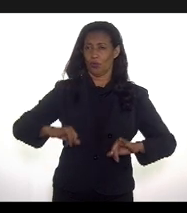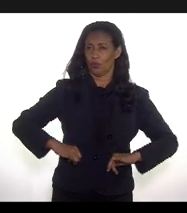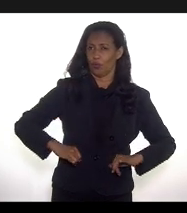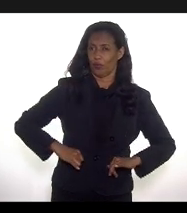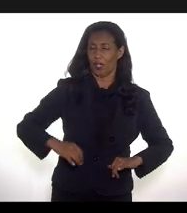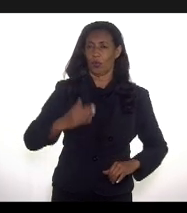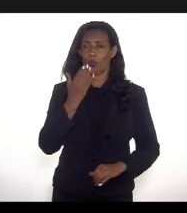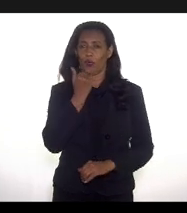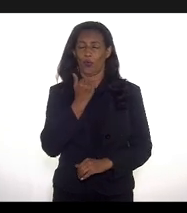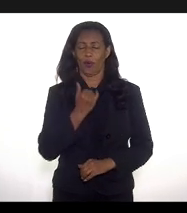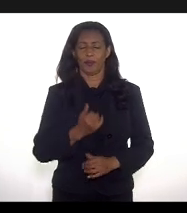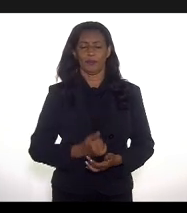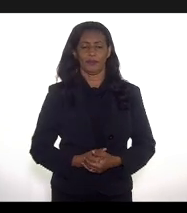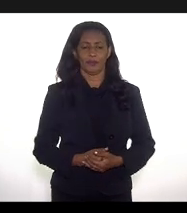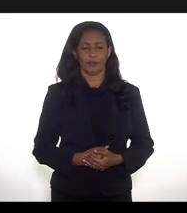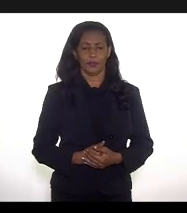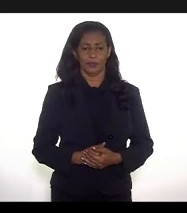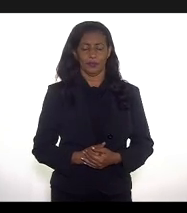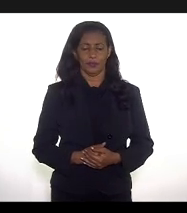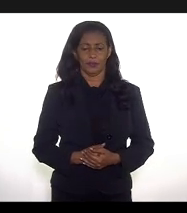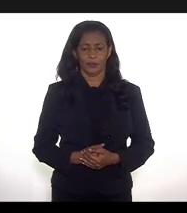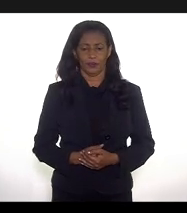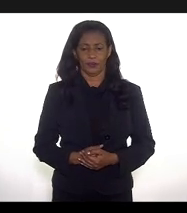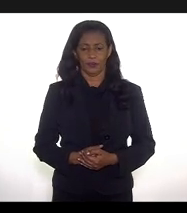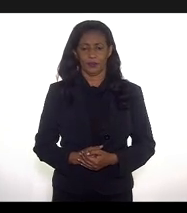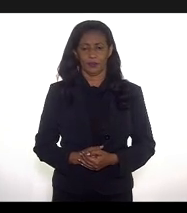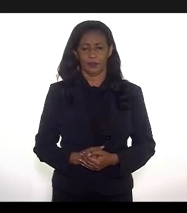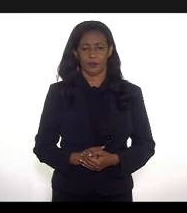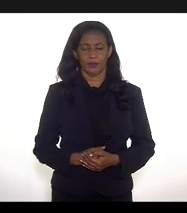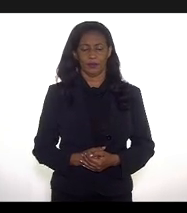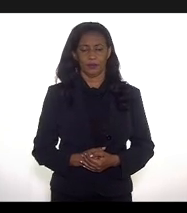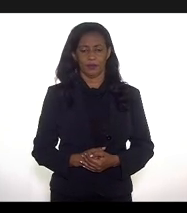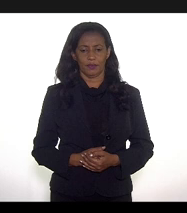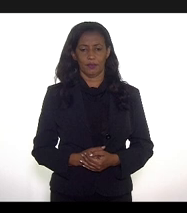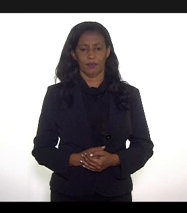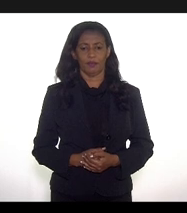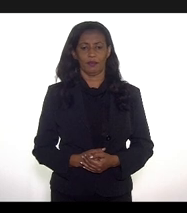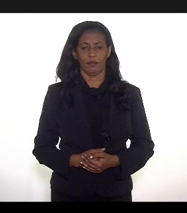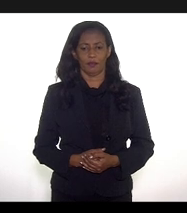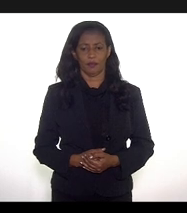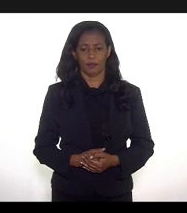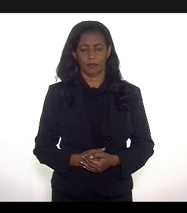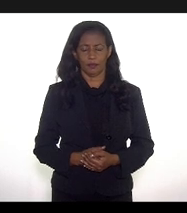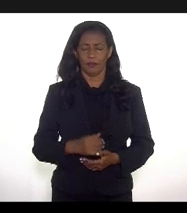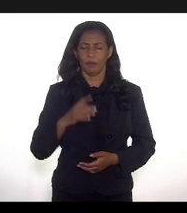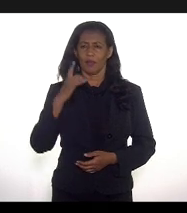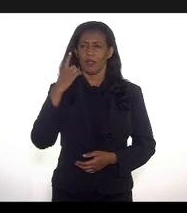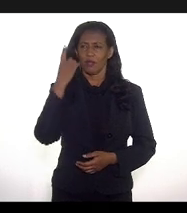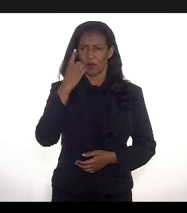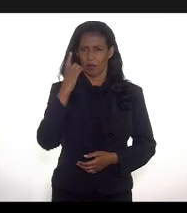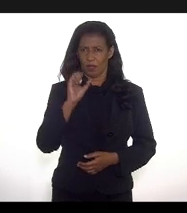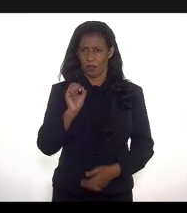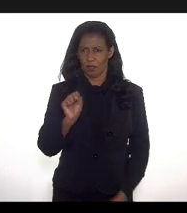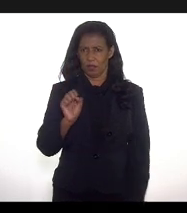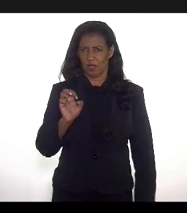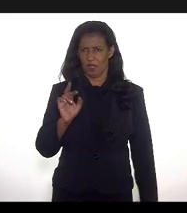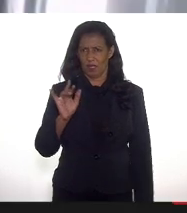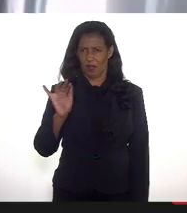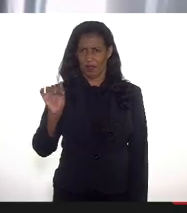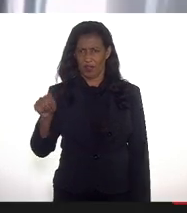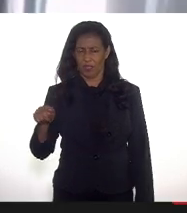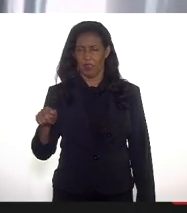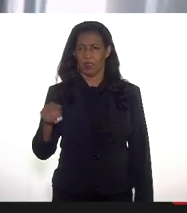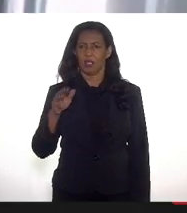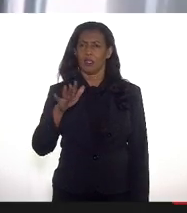passando fome. É isso. Obrigada. Deputado Flávio Serafini, eu queria propor que agora que a gente vai ouvir o